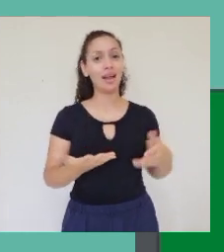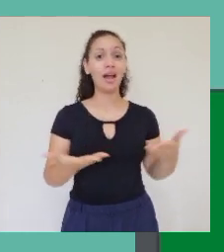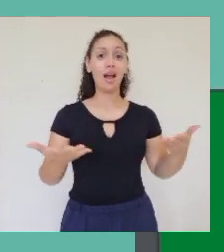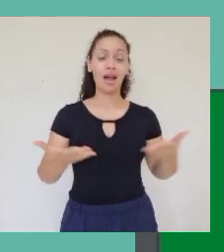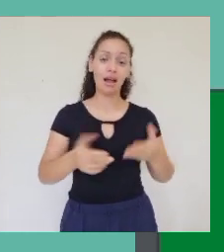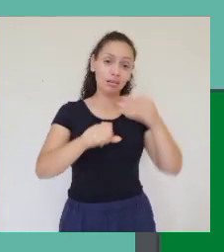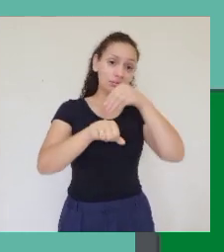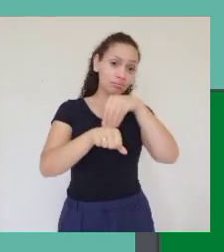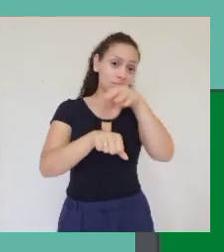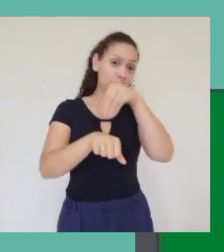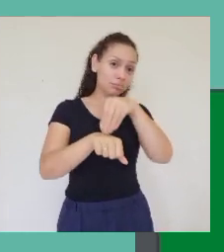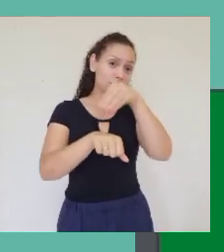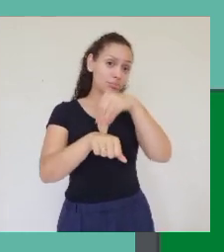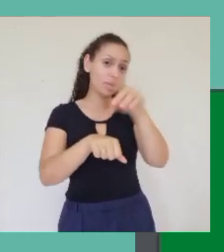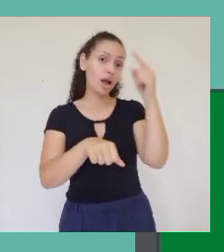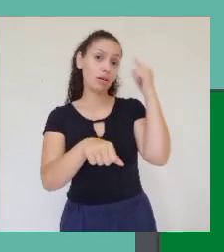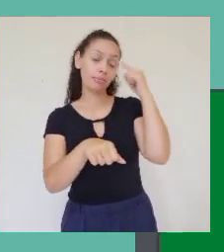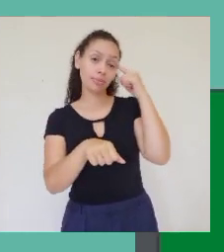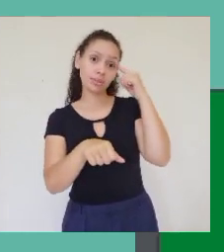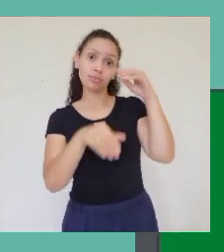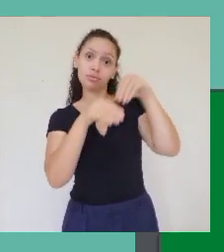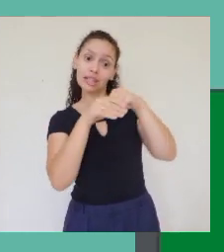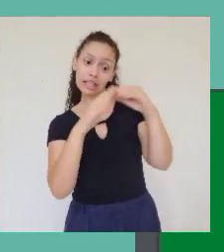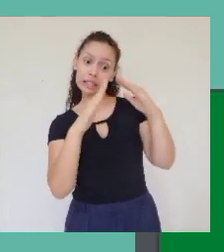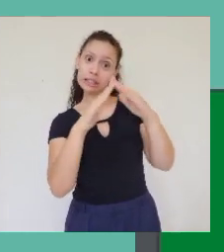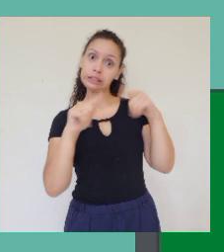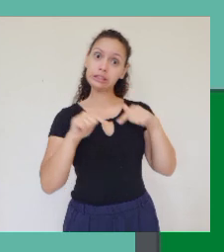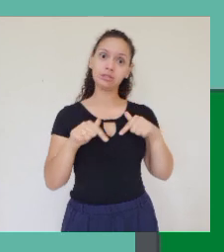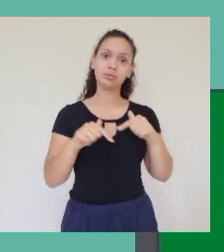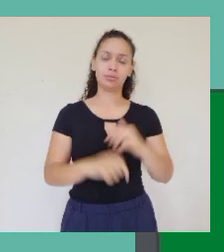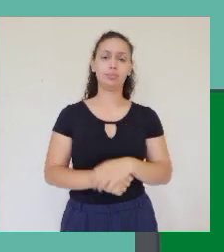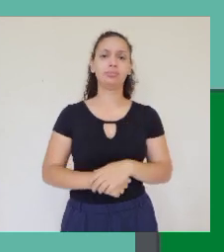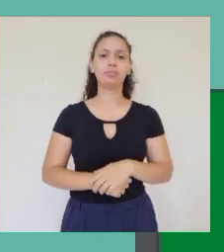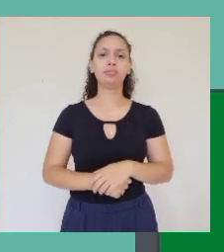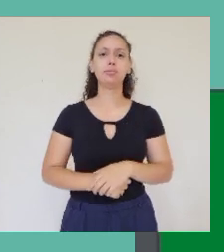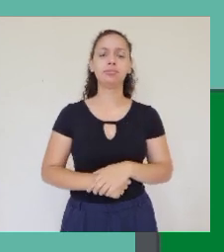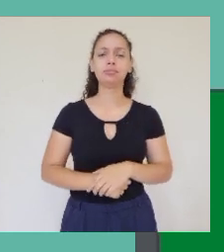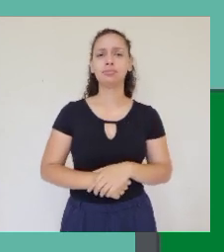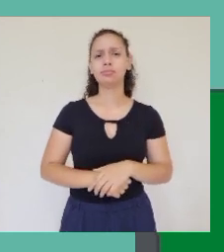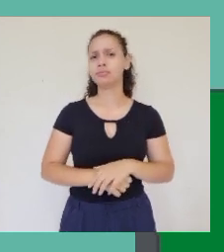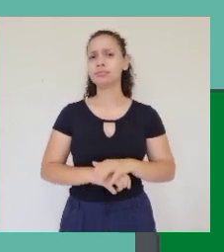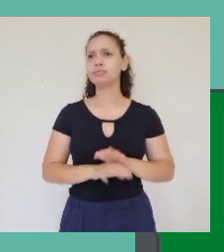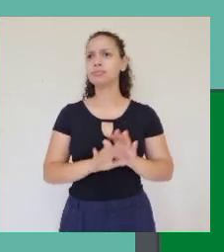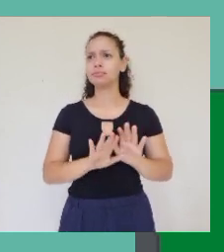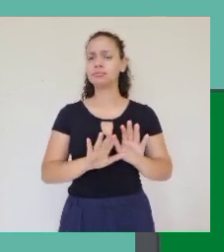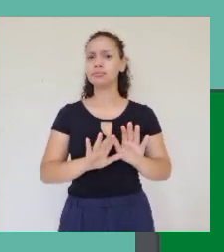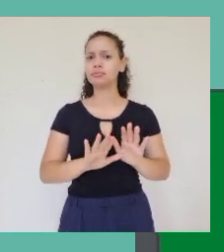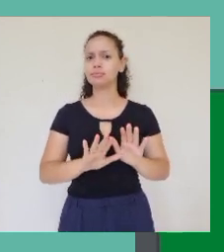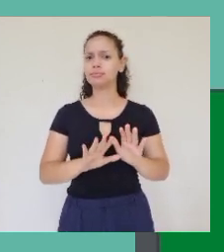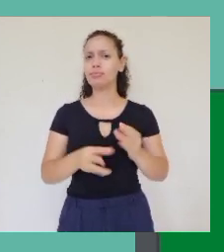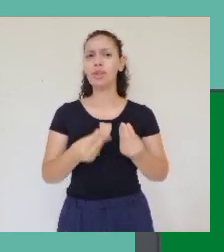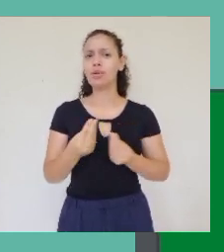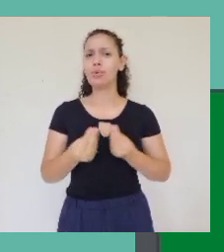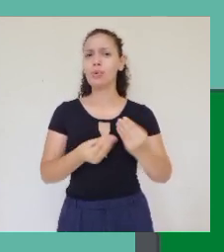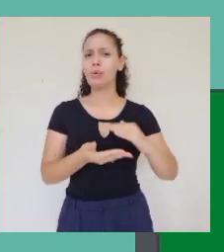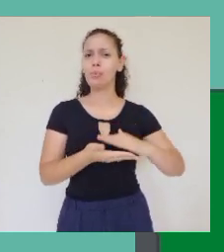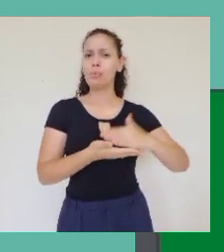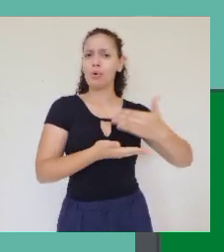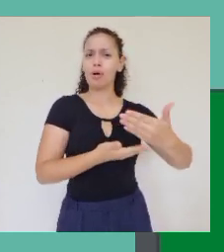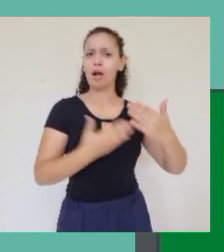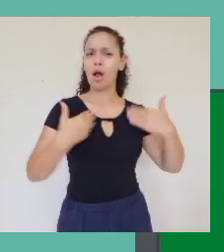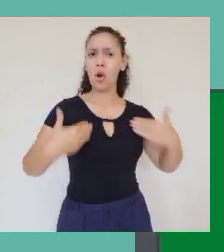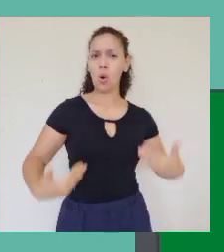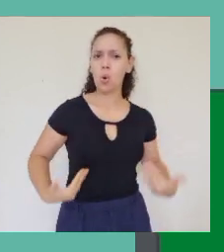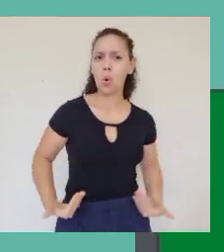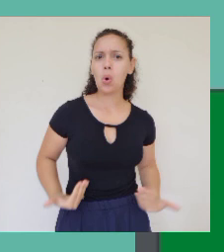recomendações ergonômicas pensando no home office. Então, quando a gente pensa em home office, não é só qual que é a sua postura frente a um computador, a